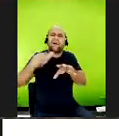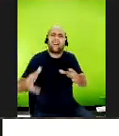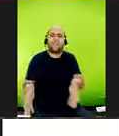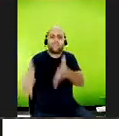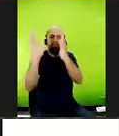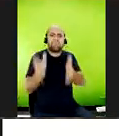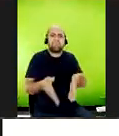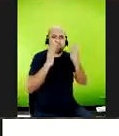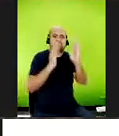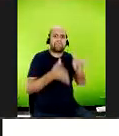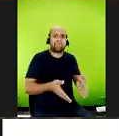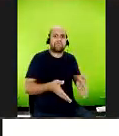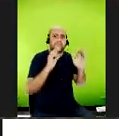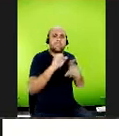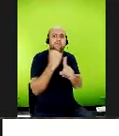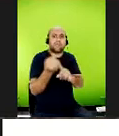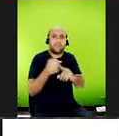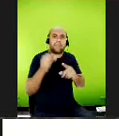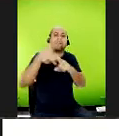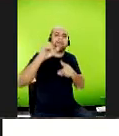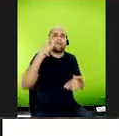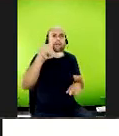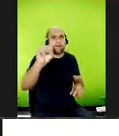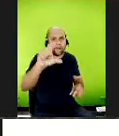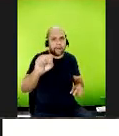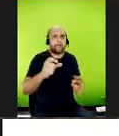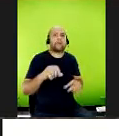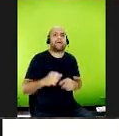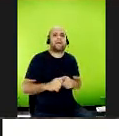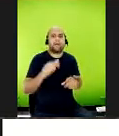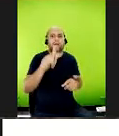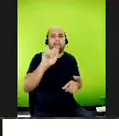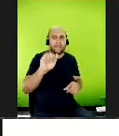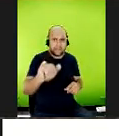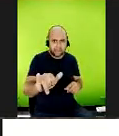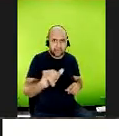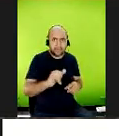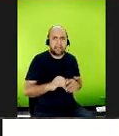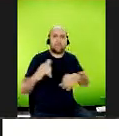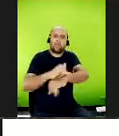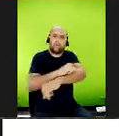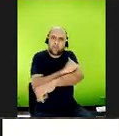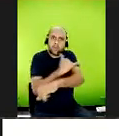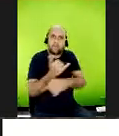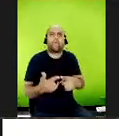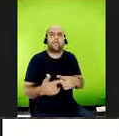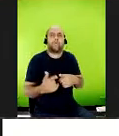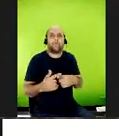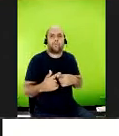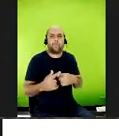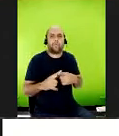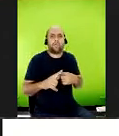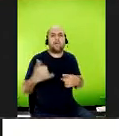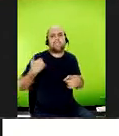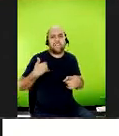desse armário sai lésbica gay eu sou a transexual pessoas gordas pessoas com mais de 50